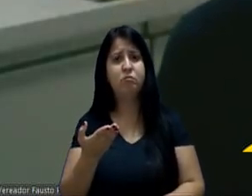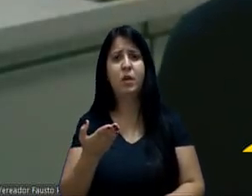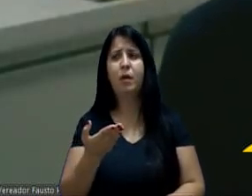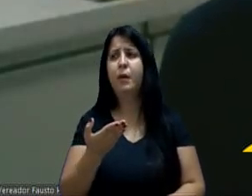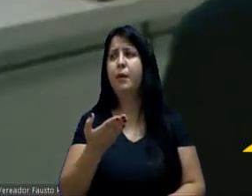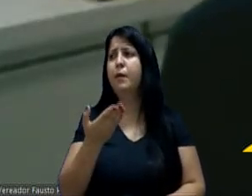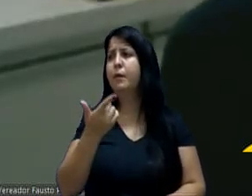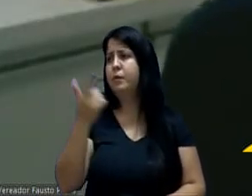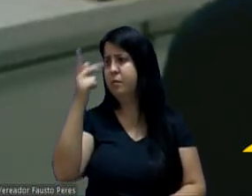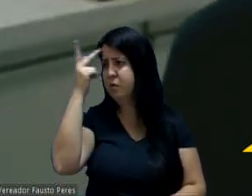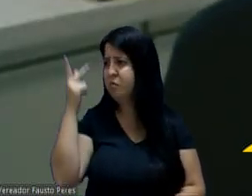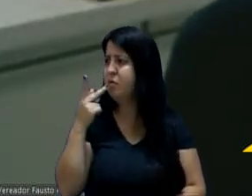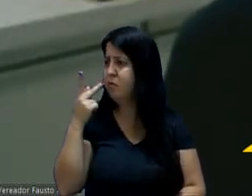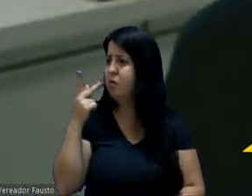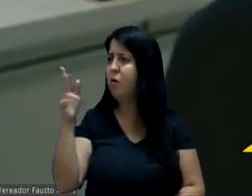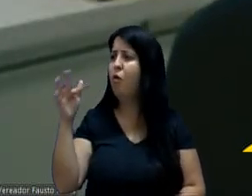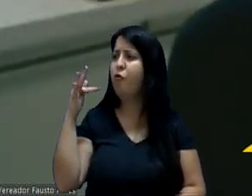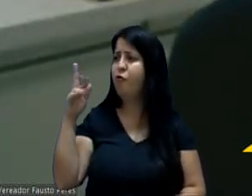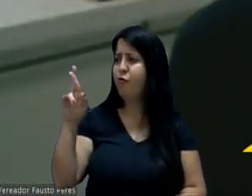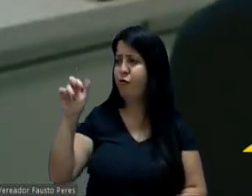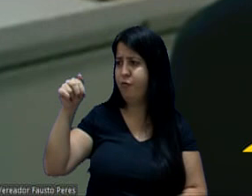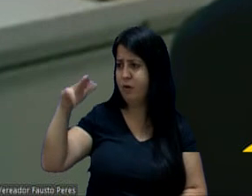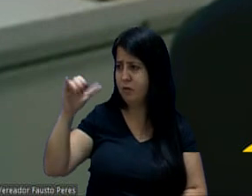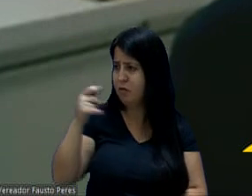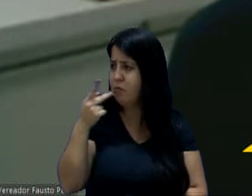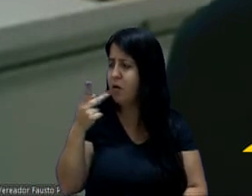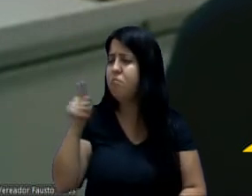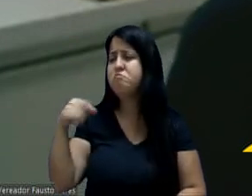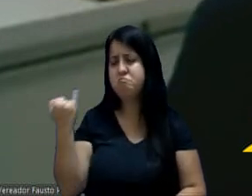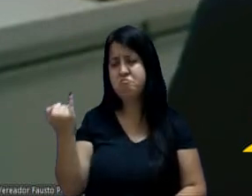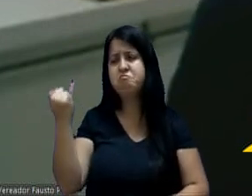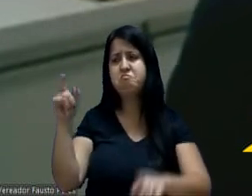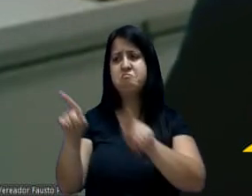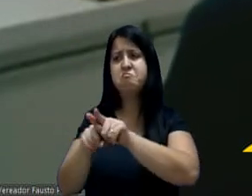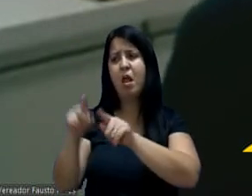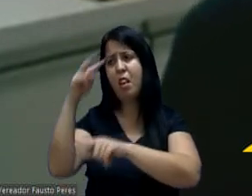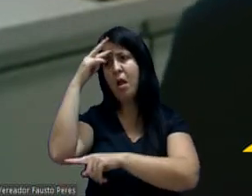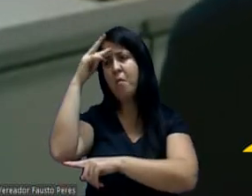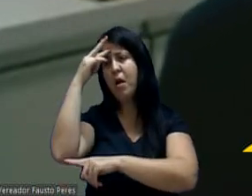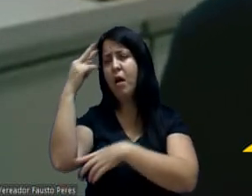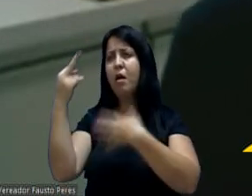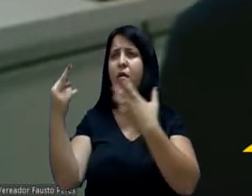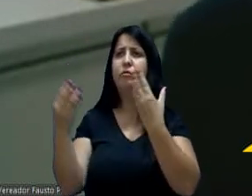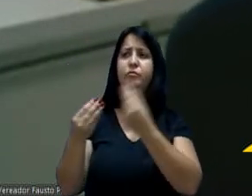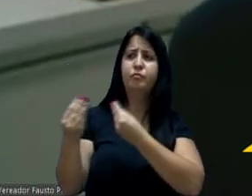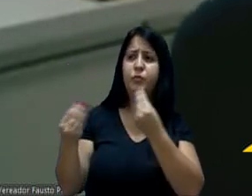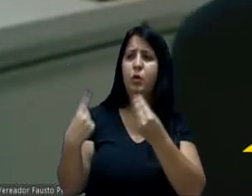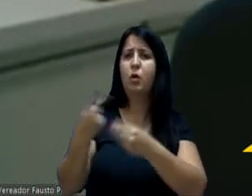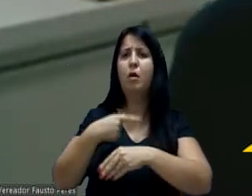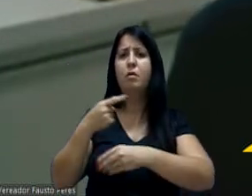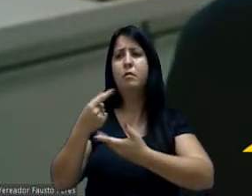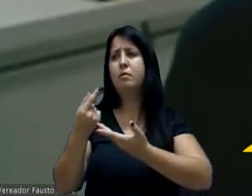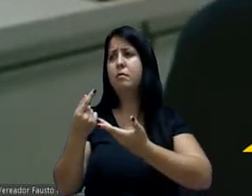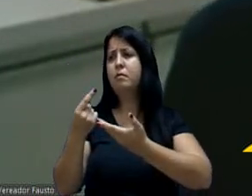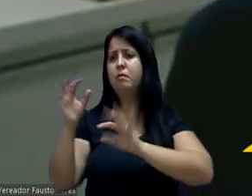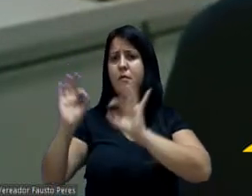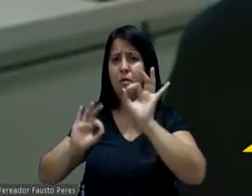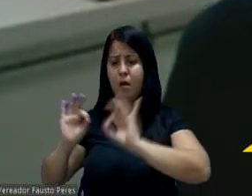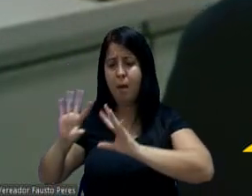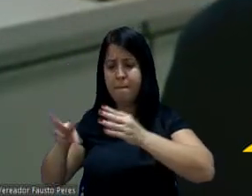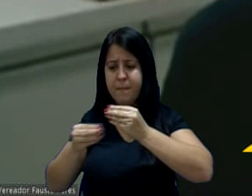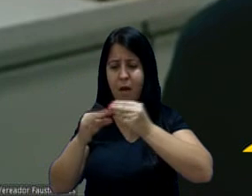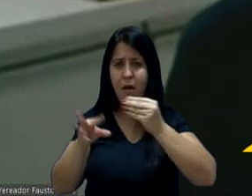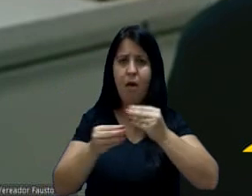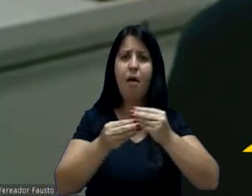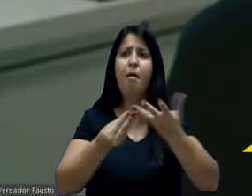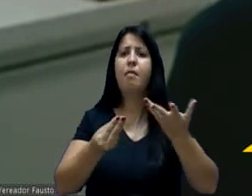França, muito positivo, lembrando, né, das situações que nós destinamos as nossas emendas impositivas